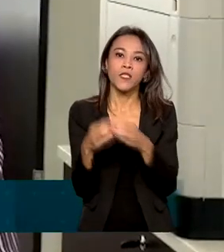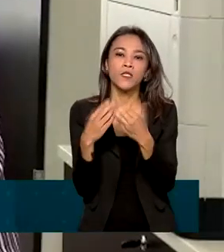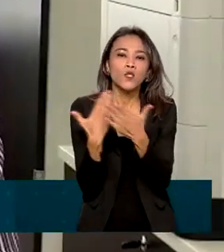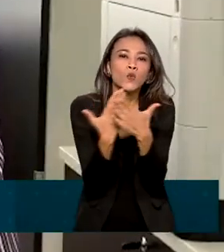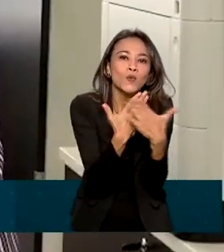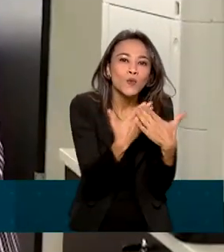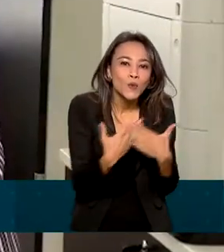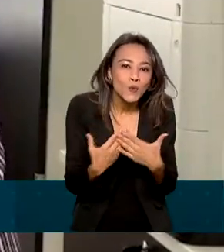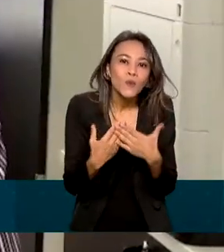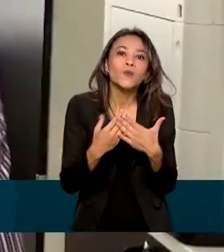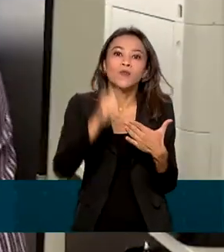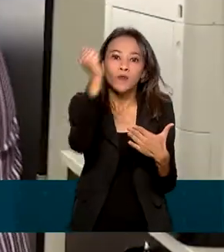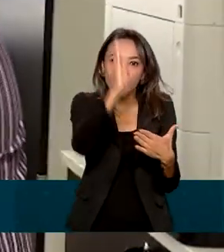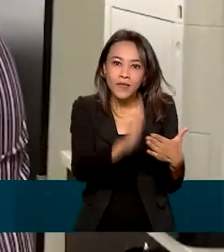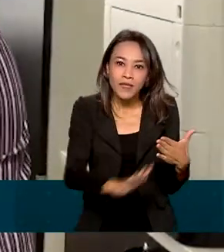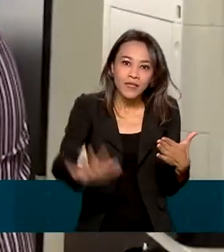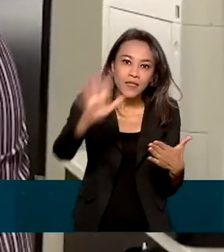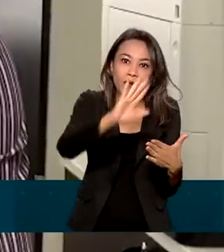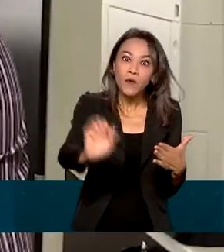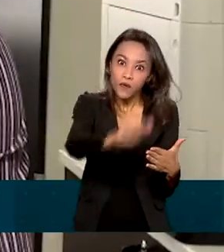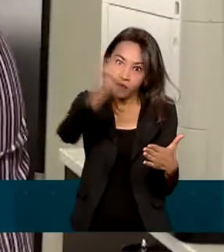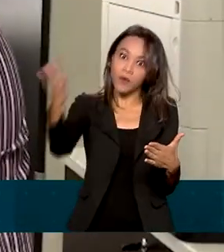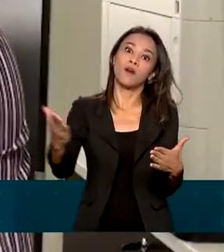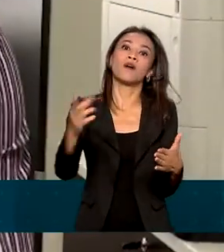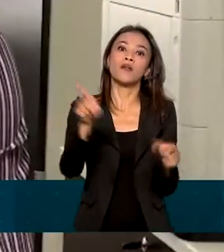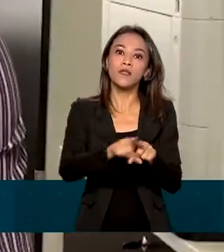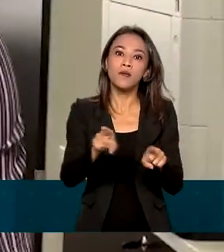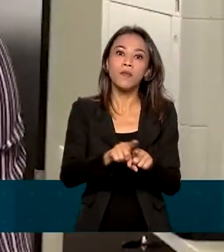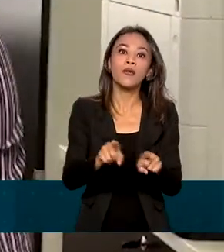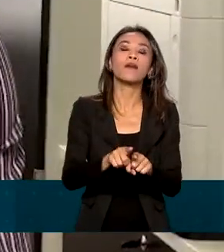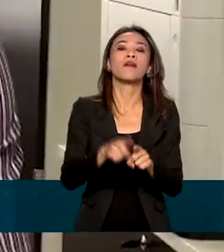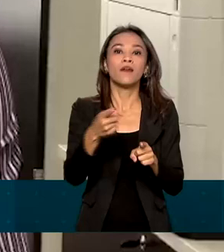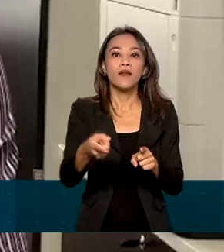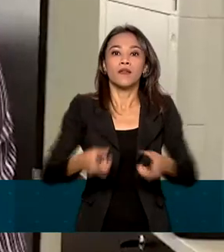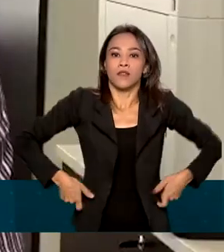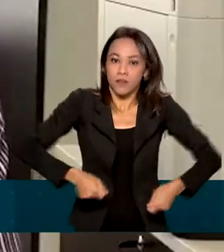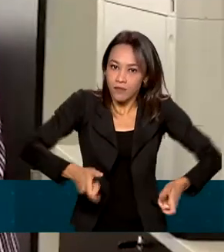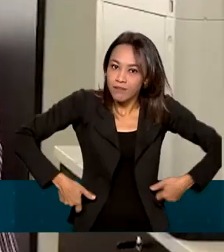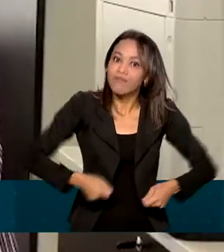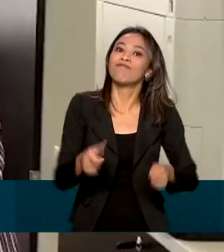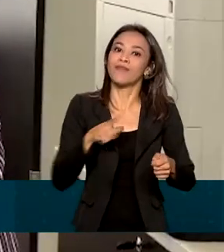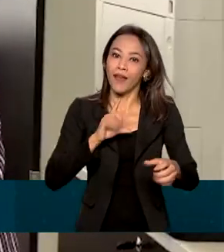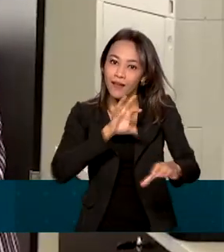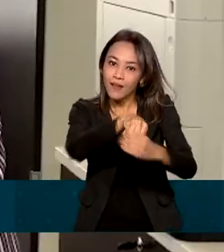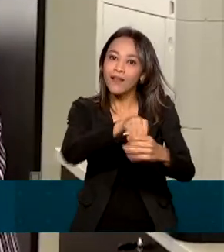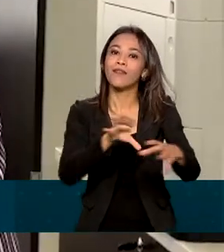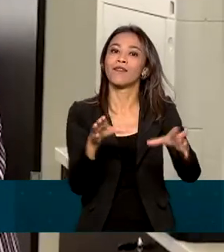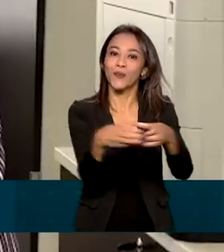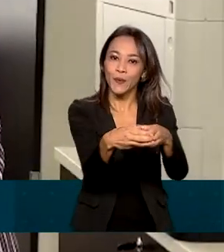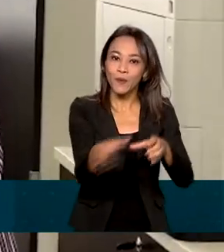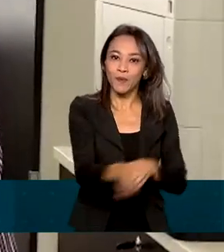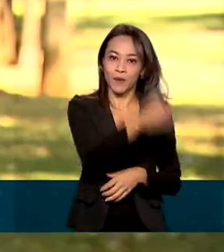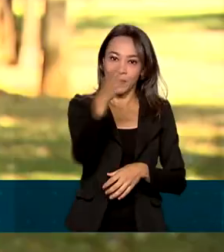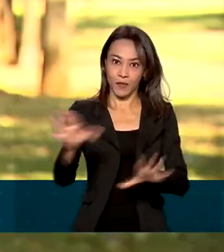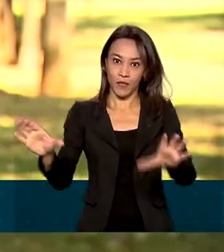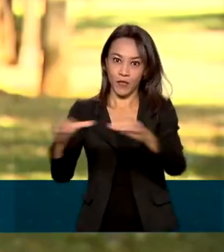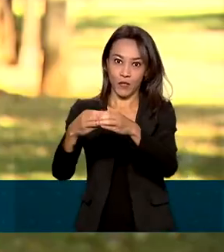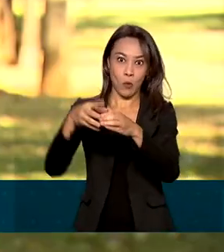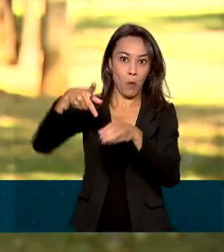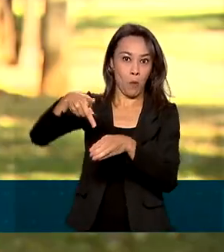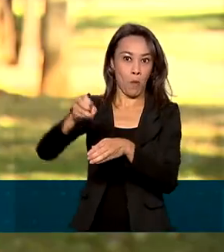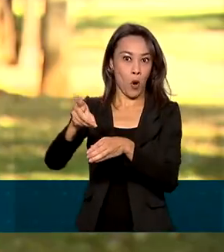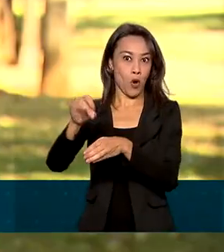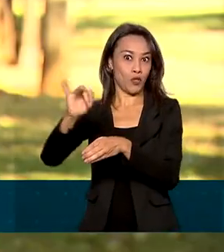estudantil nacional e internacional Olímpico e paralímpico e a categoria pode